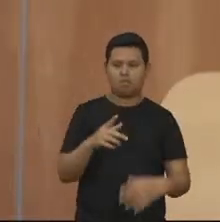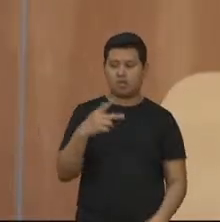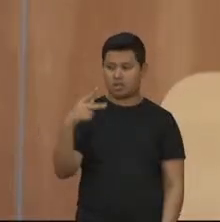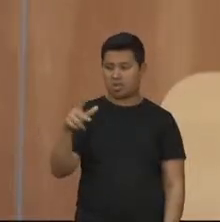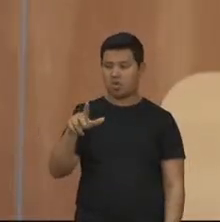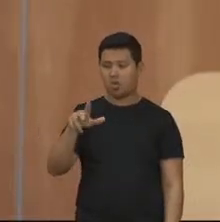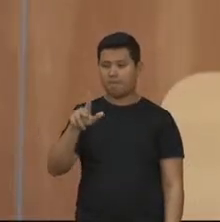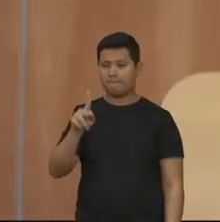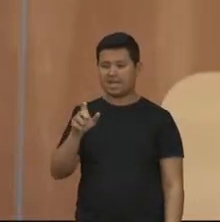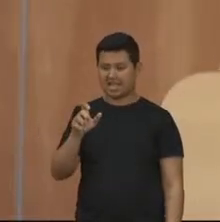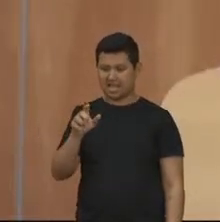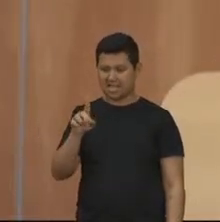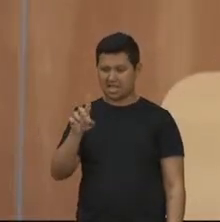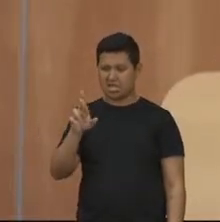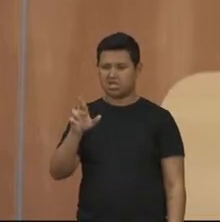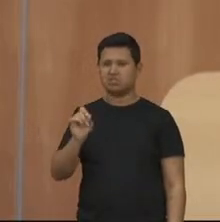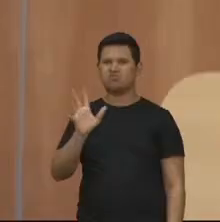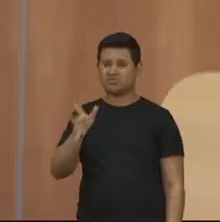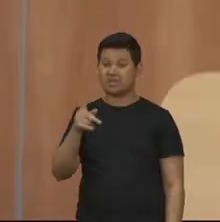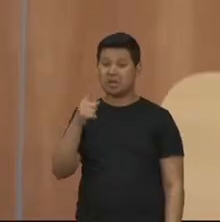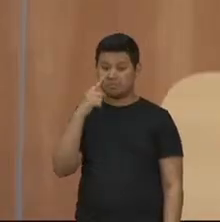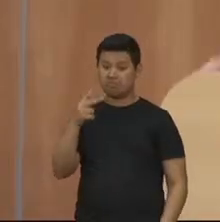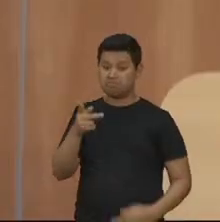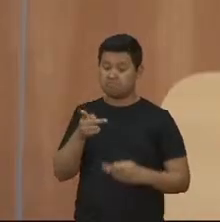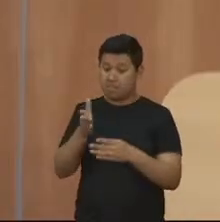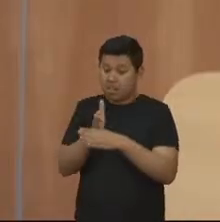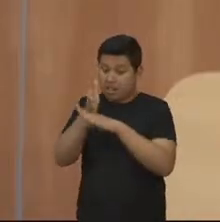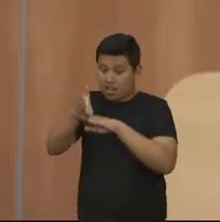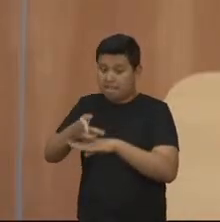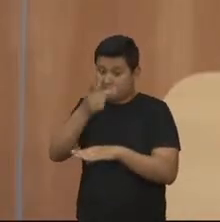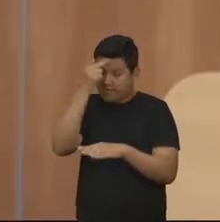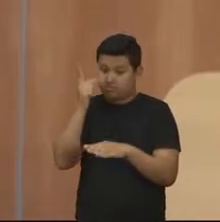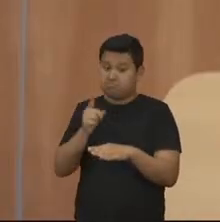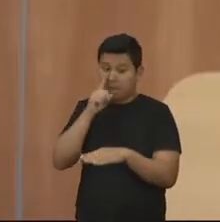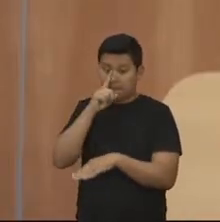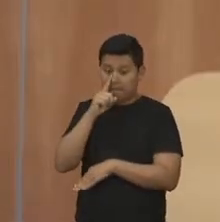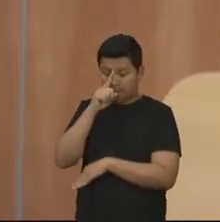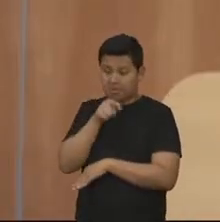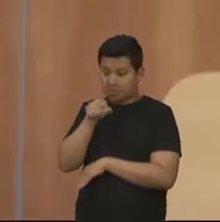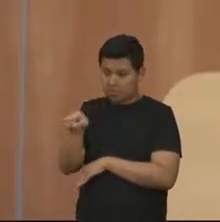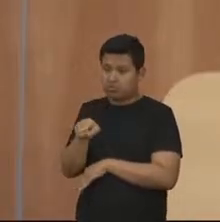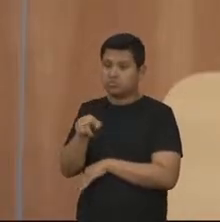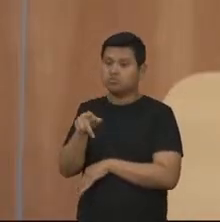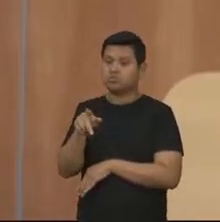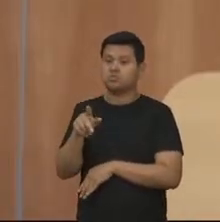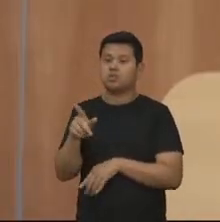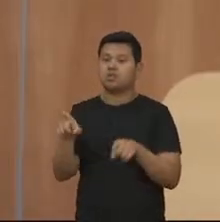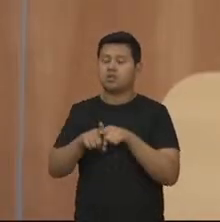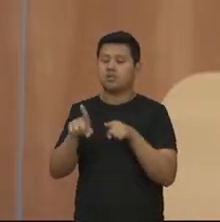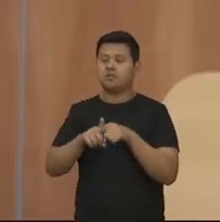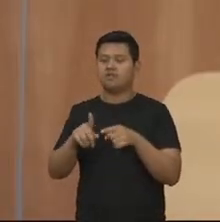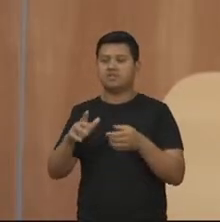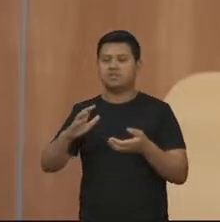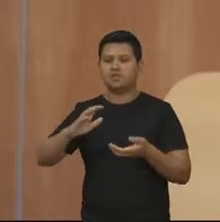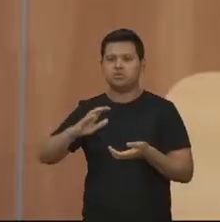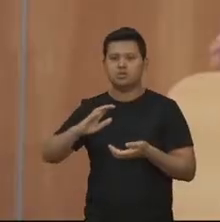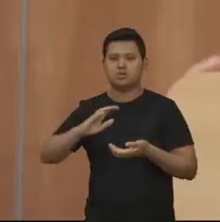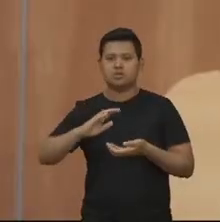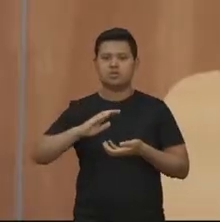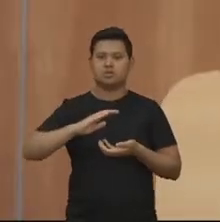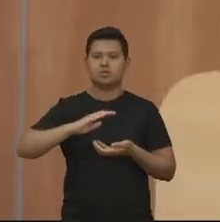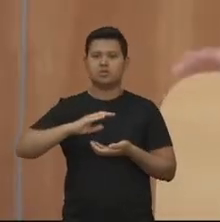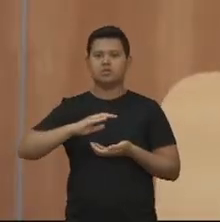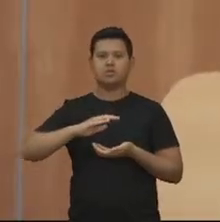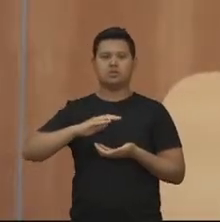que teve gente que entrou por esse buraco na casa dele, está expondo a risco o seu Pedro. A Defesa Civil, pelo que o seu Pedro